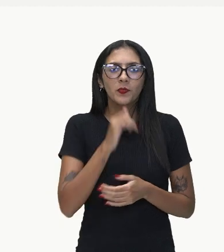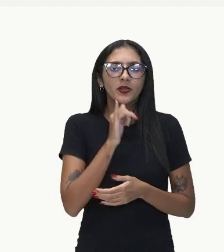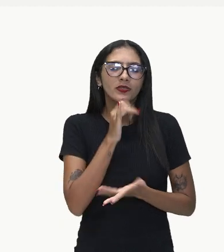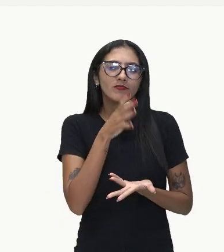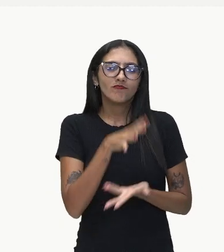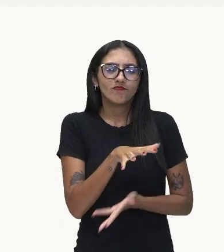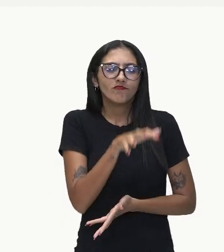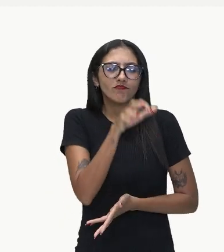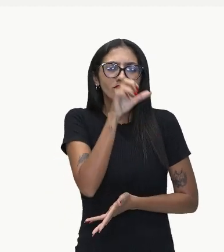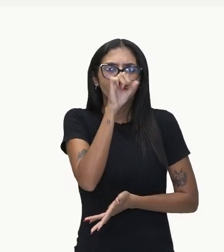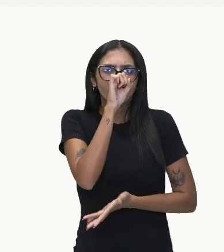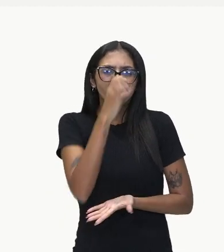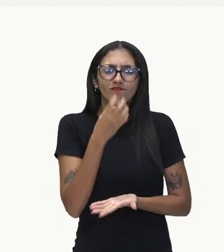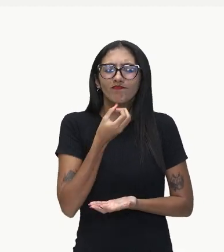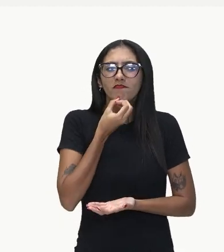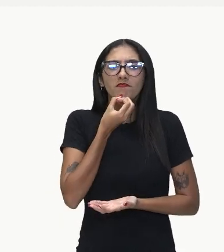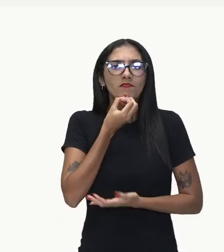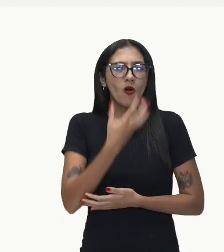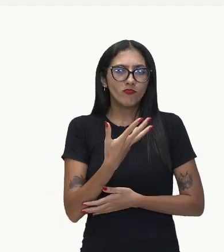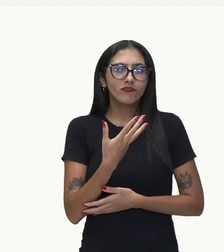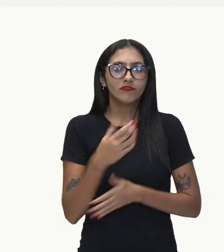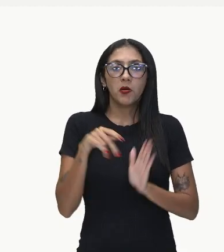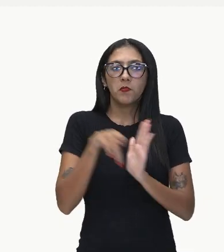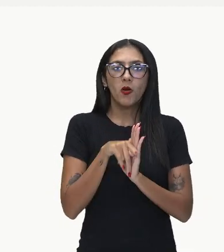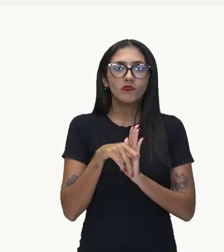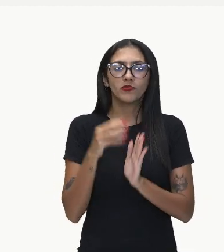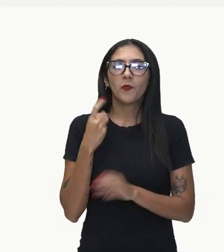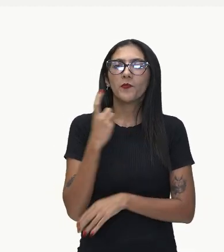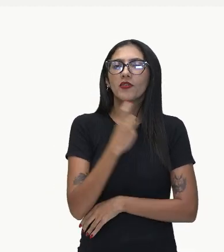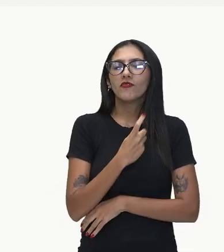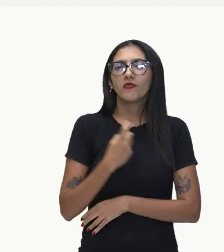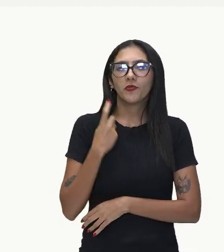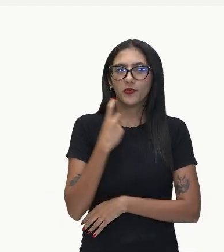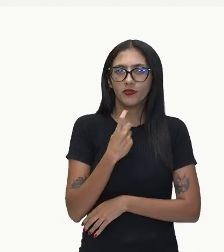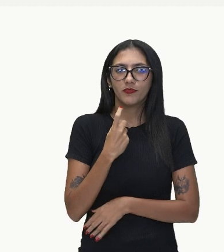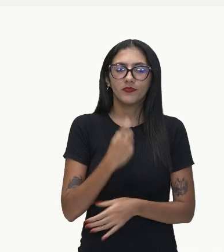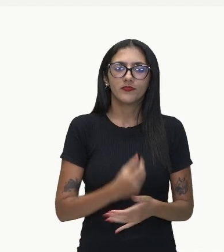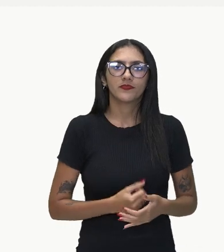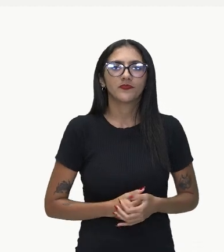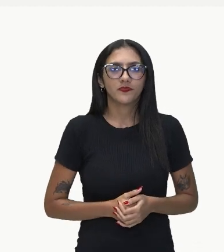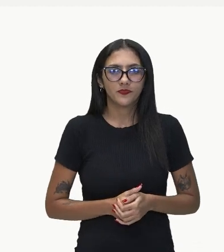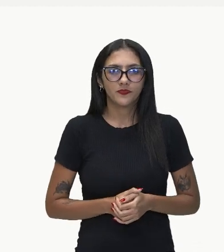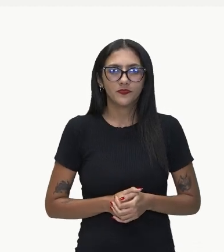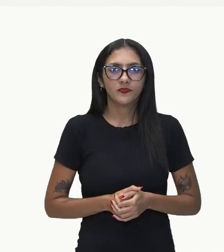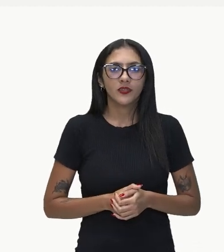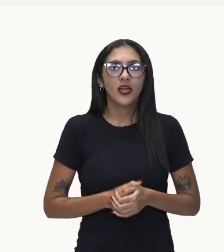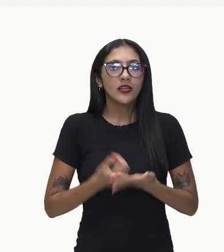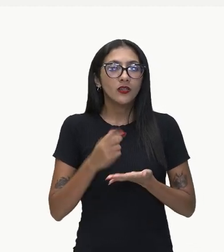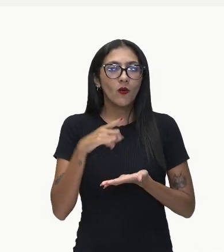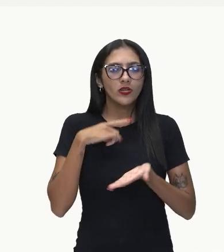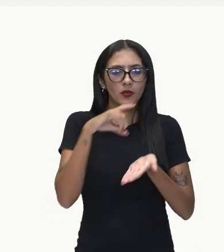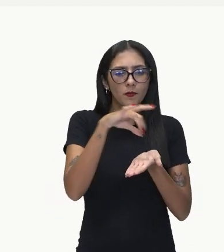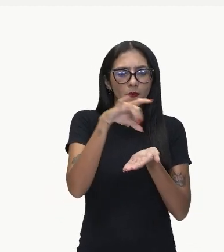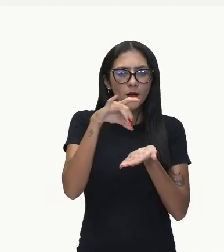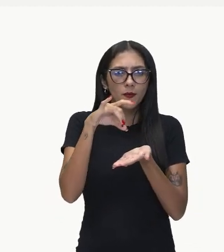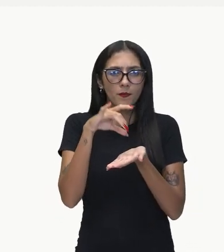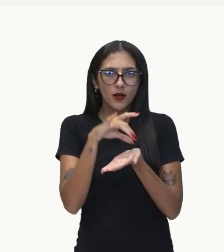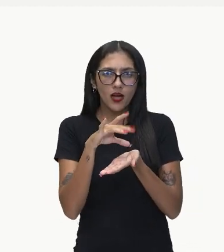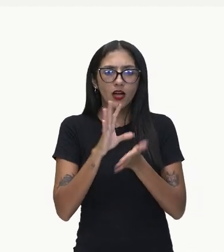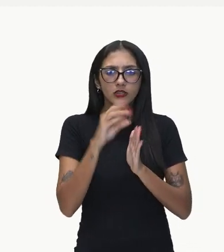aroma agradável ao perfume, tá? Então, a essência, ela é